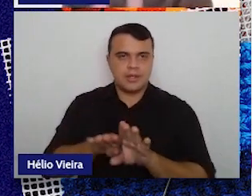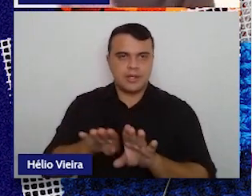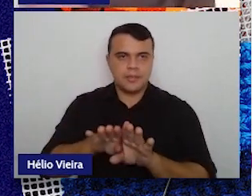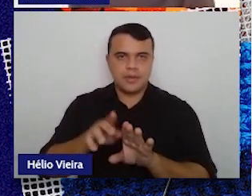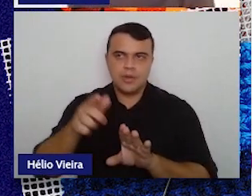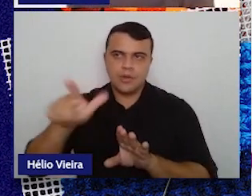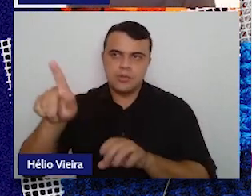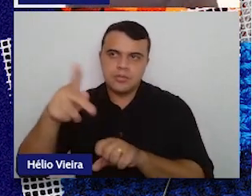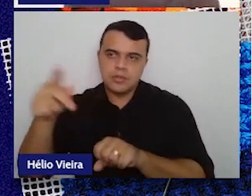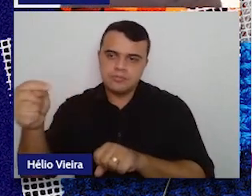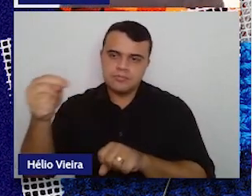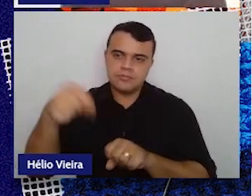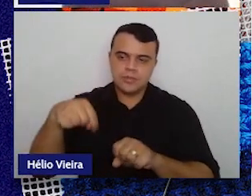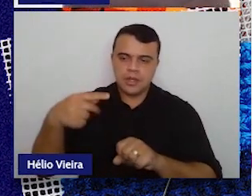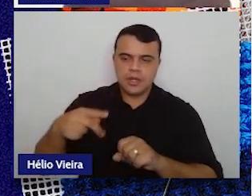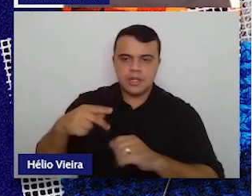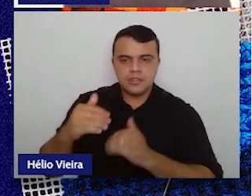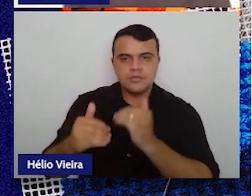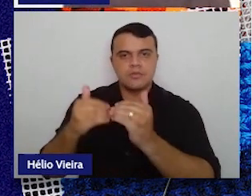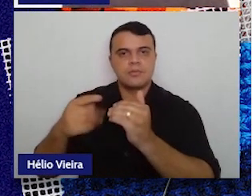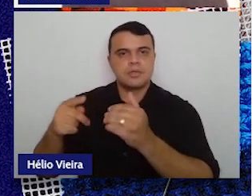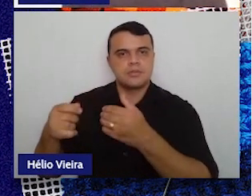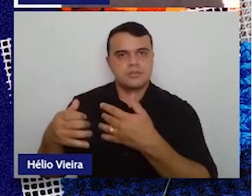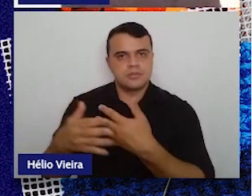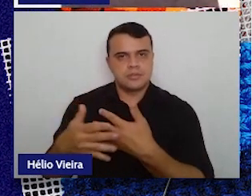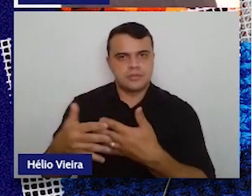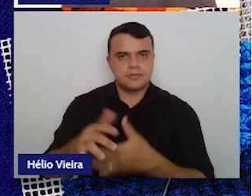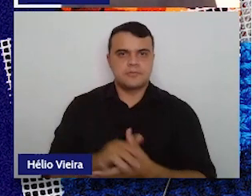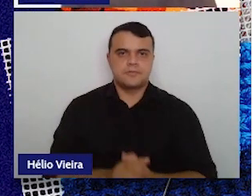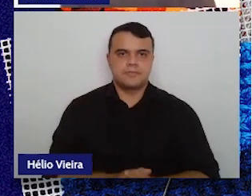imigração ao desenvolvimento das cidades.